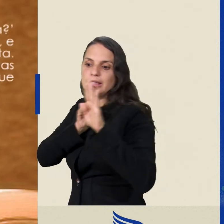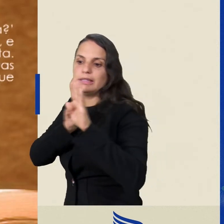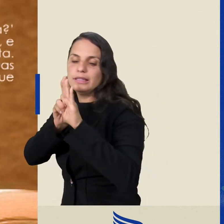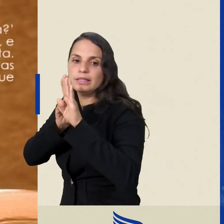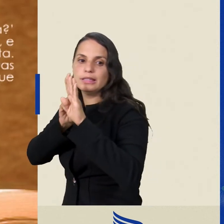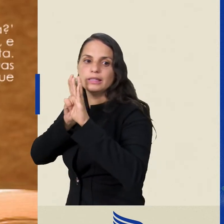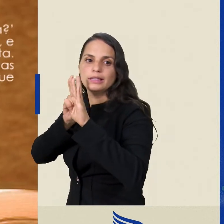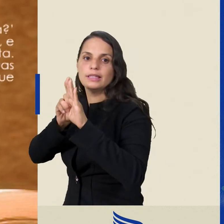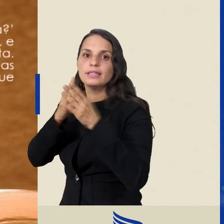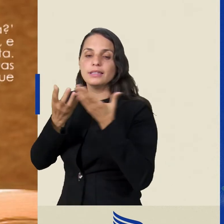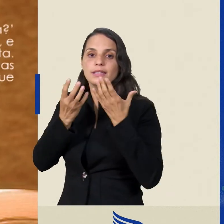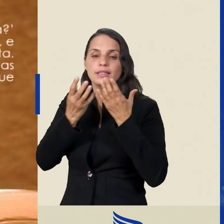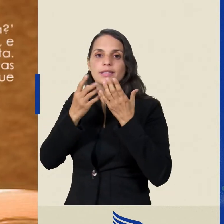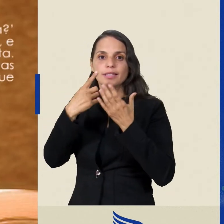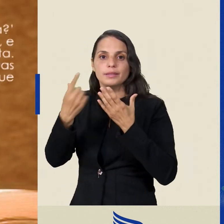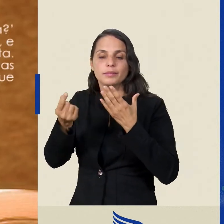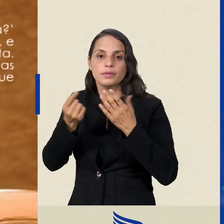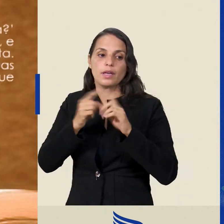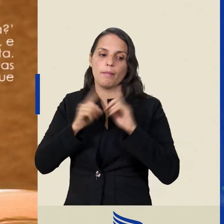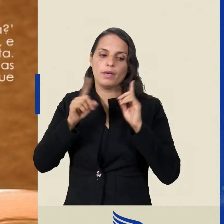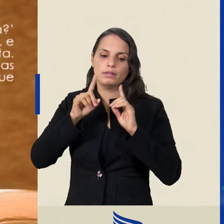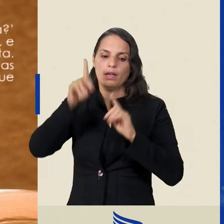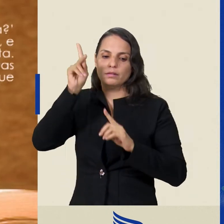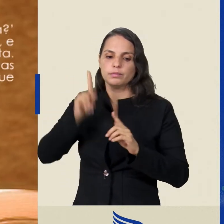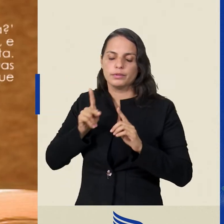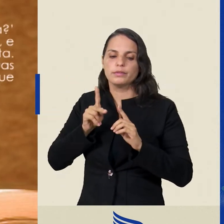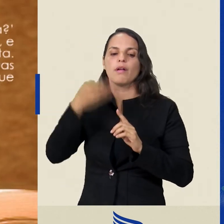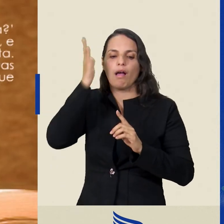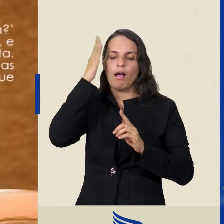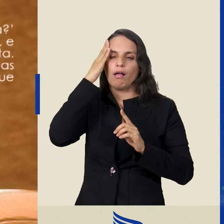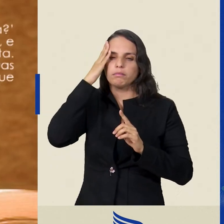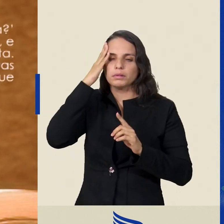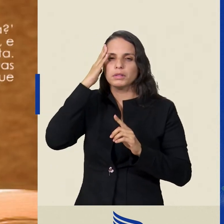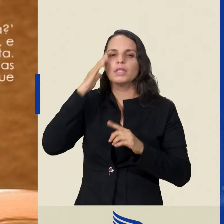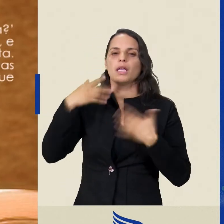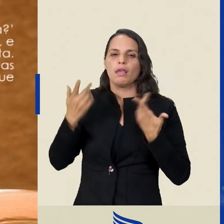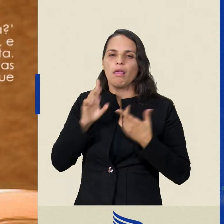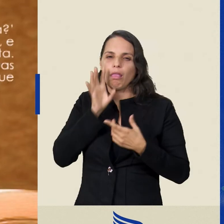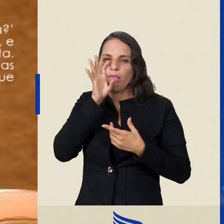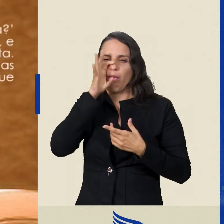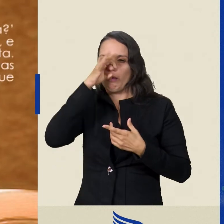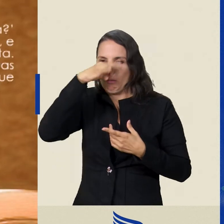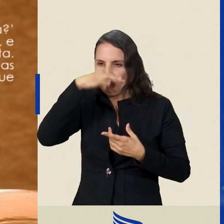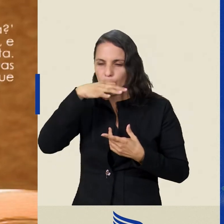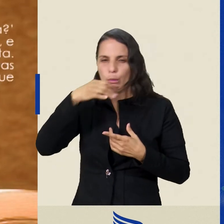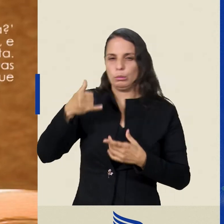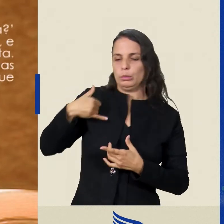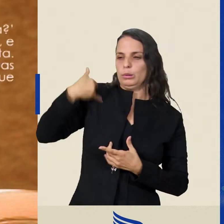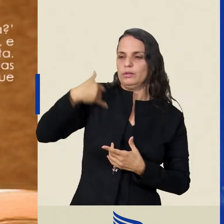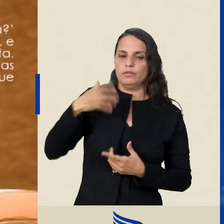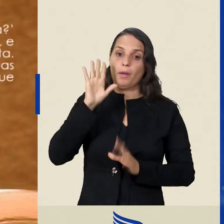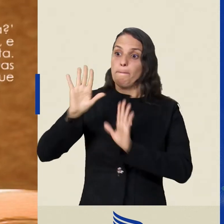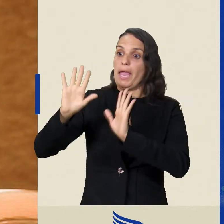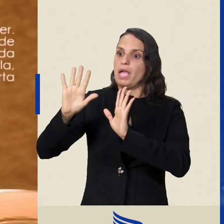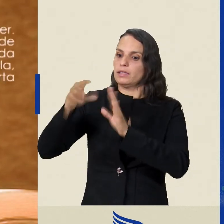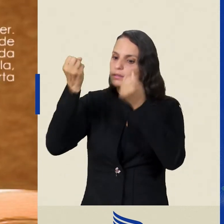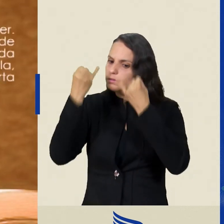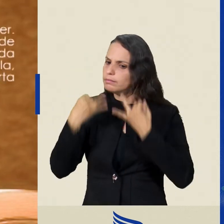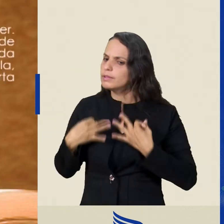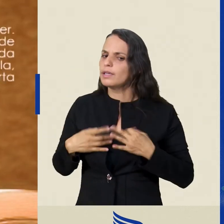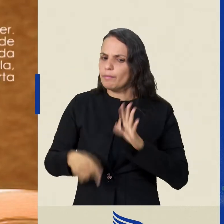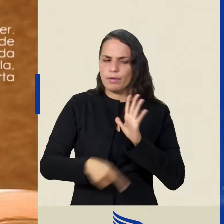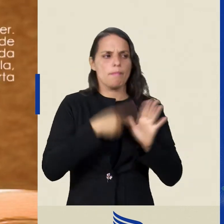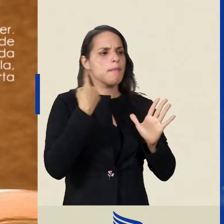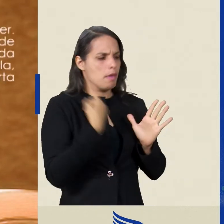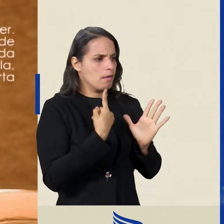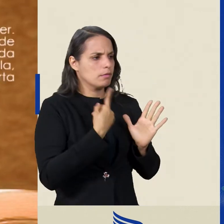ali se achavam e sabiam de suas jactâncias disseram: "Volte e faça o que